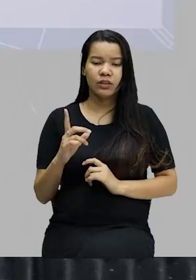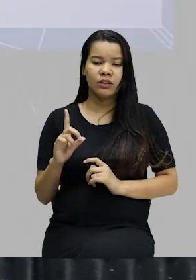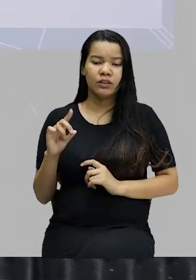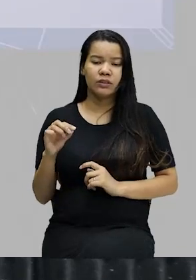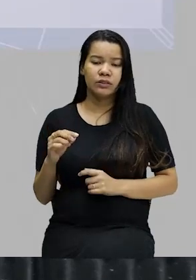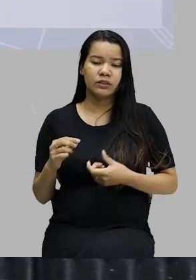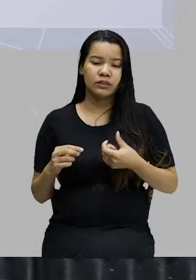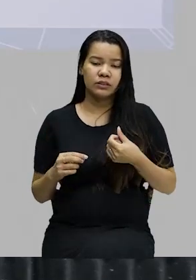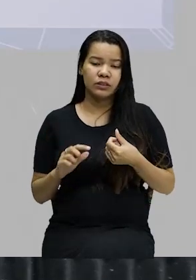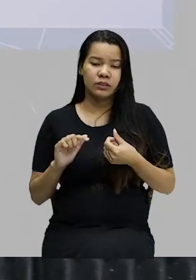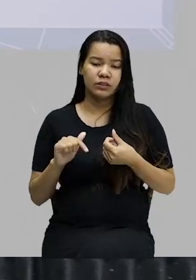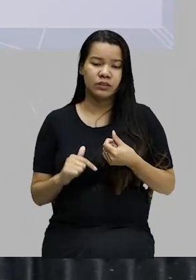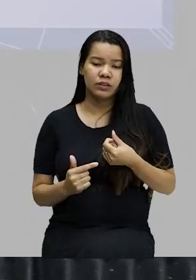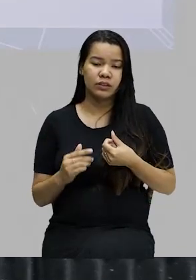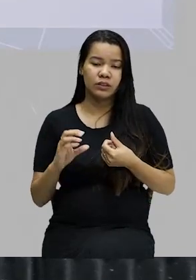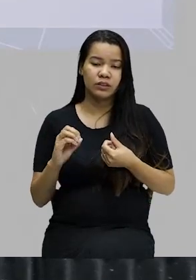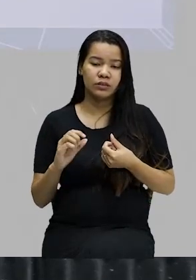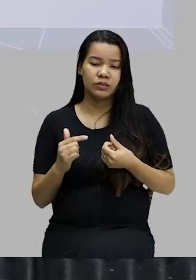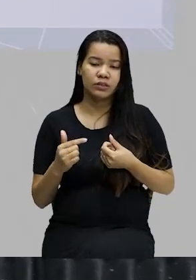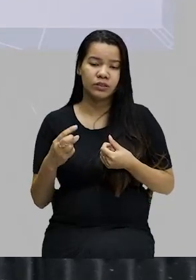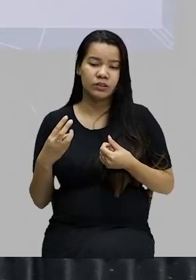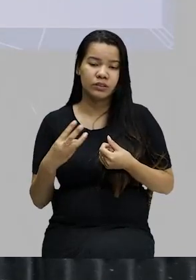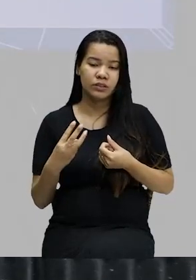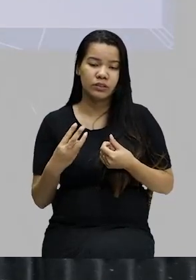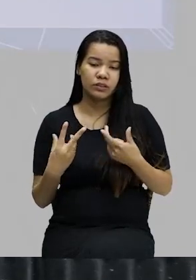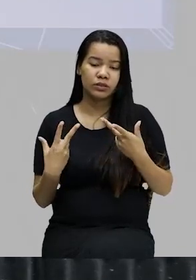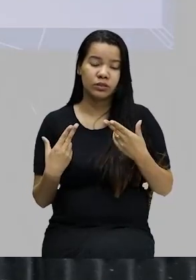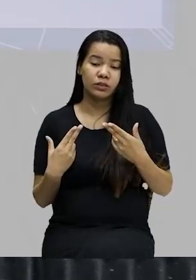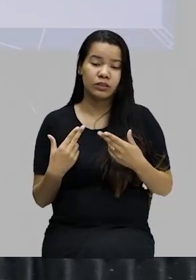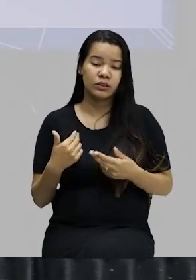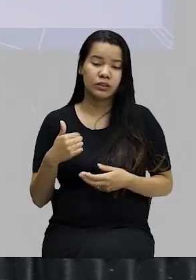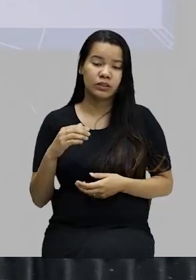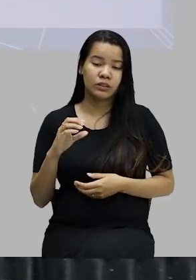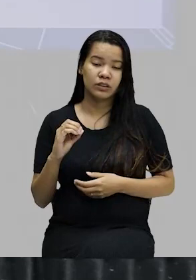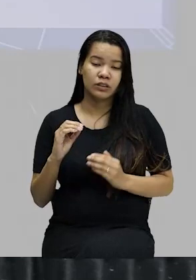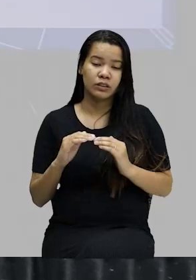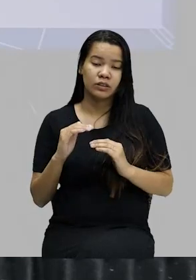6,023 vezes 10 elevado a 23, ok? Ou então